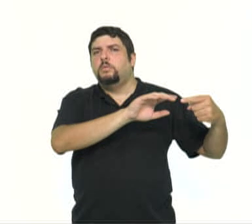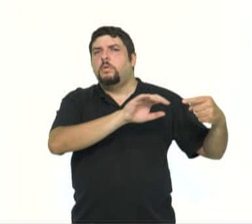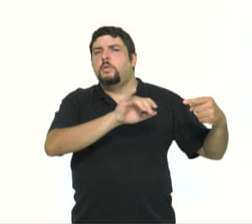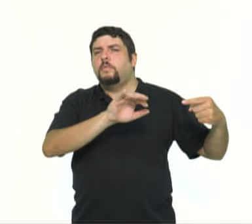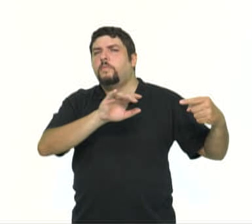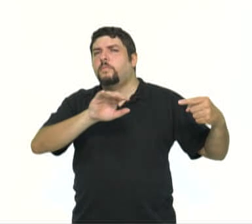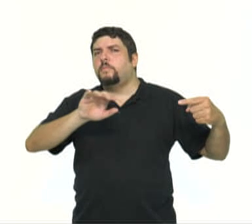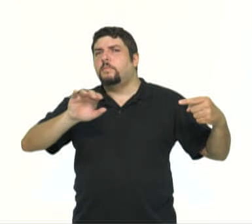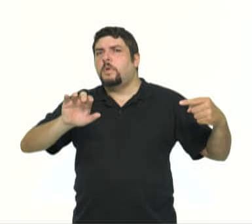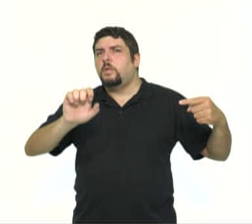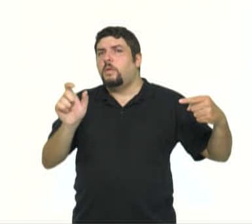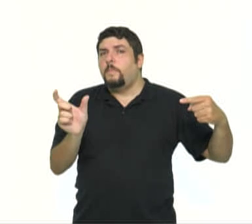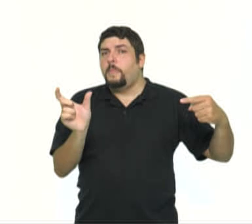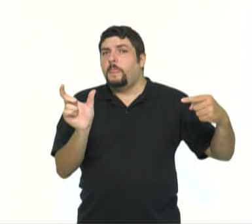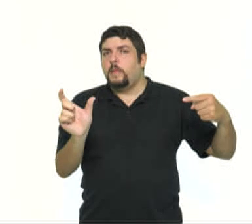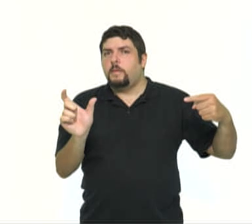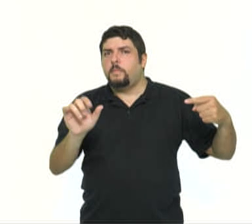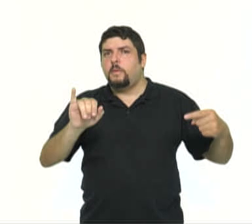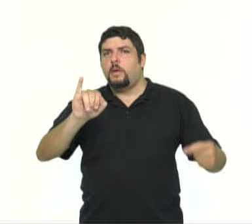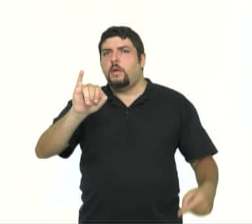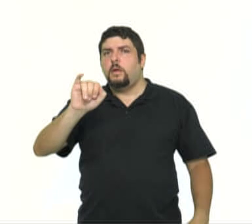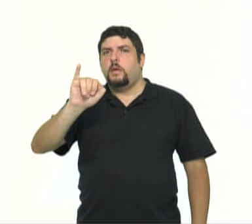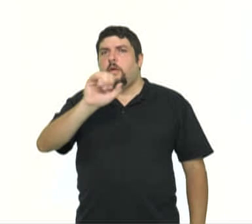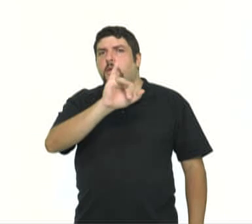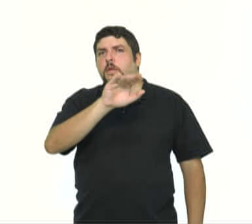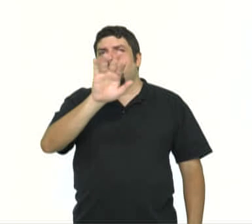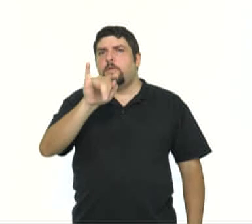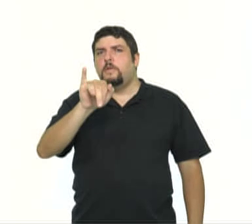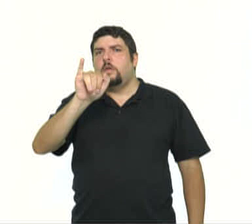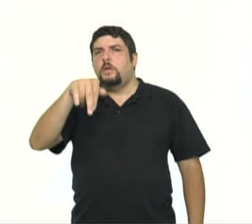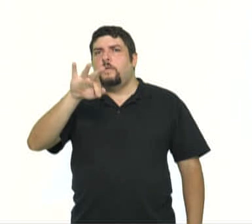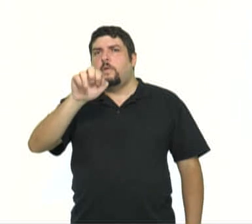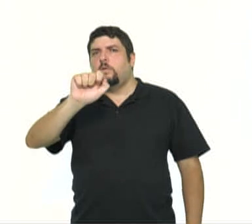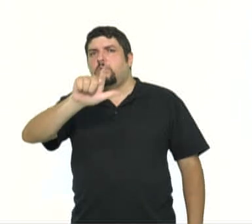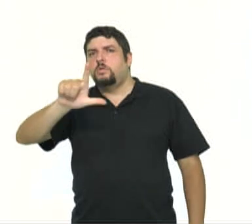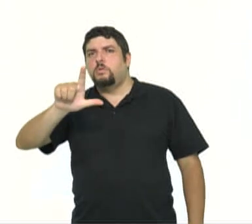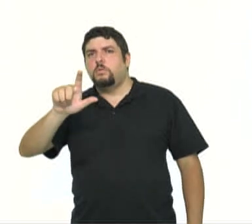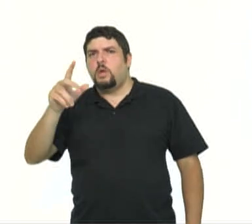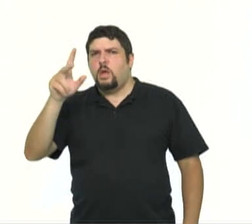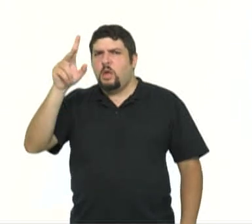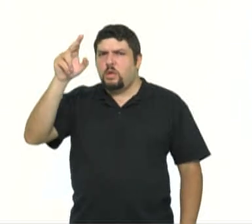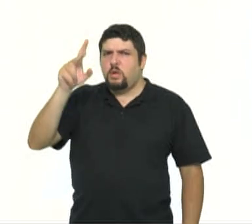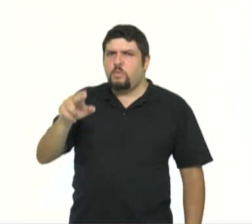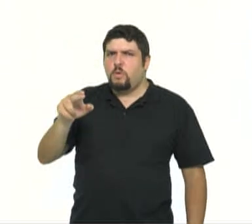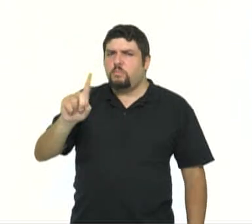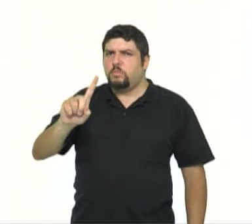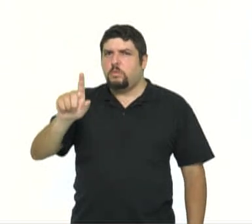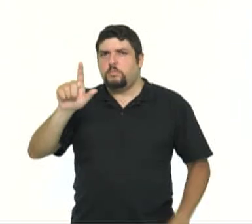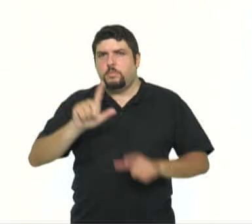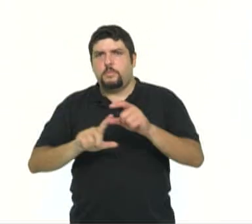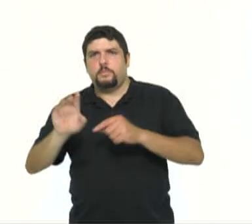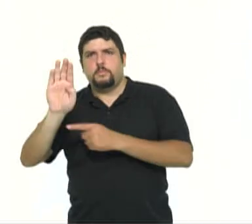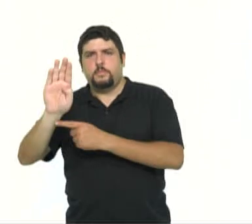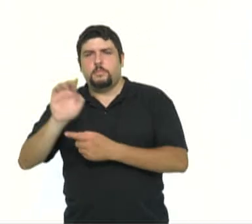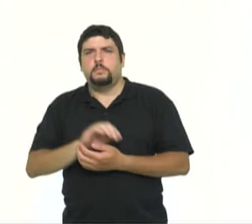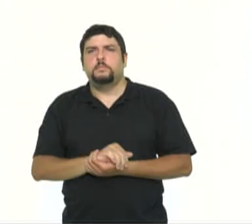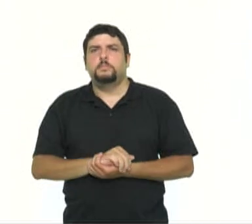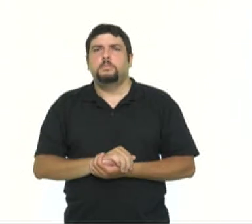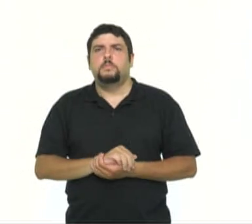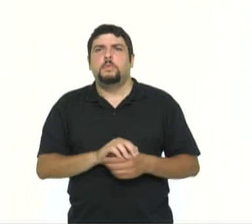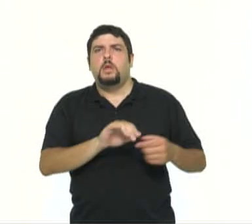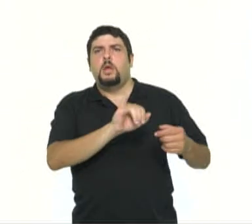infantil. O final é igual? Não. Então, letra B. Sol entre as nuvens de